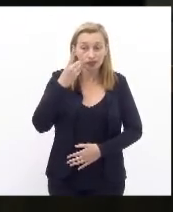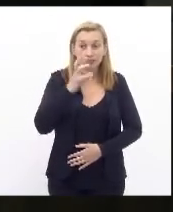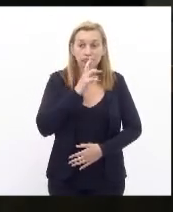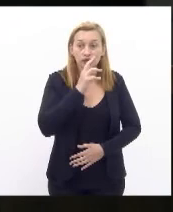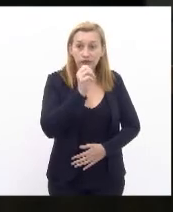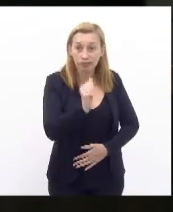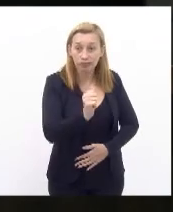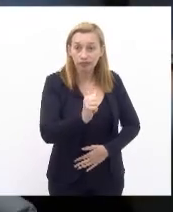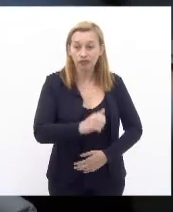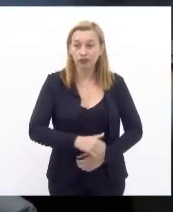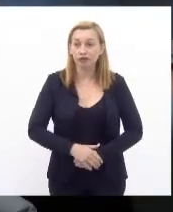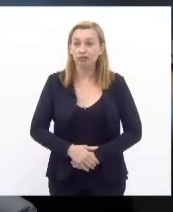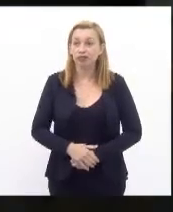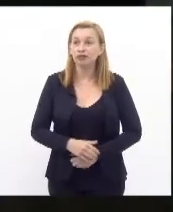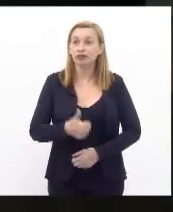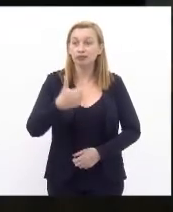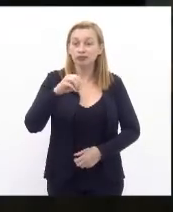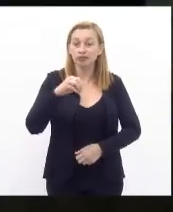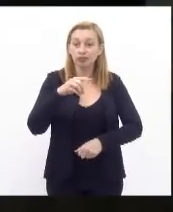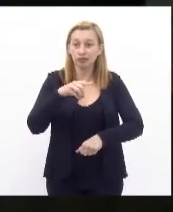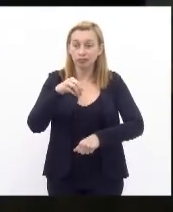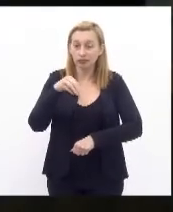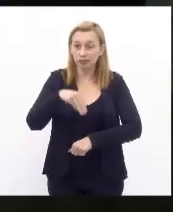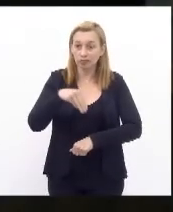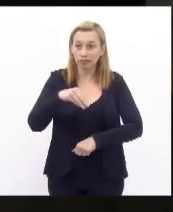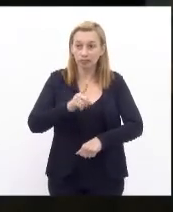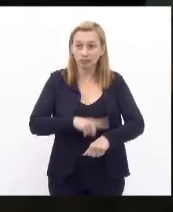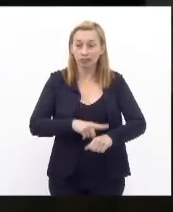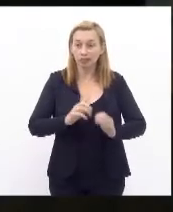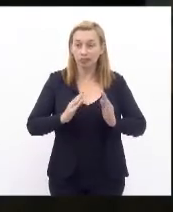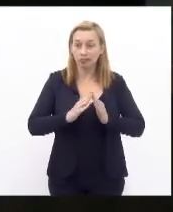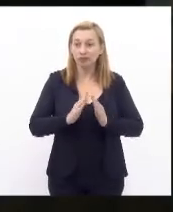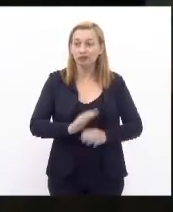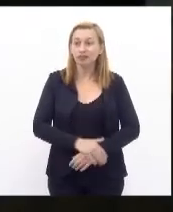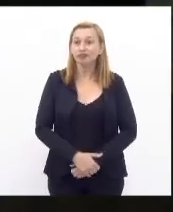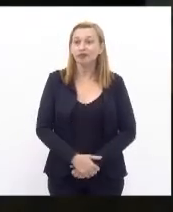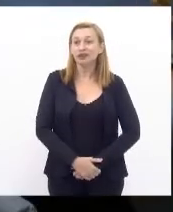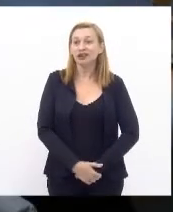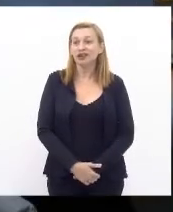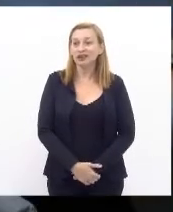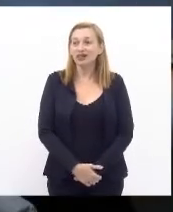Amorim. Vossa Excelência dispõe de 10 minutos no tempo regimental.